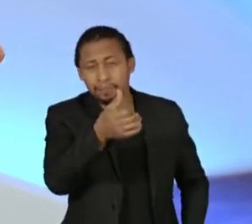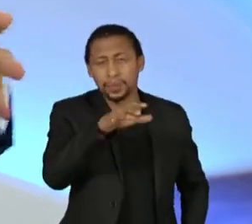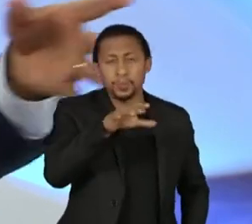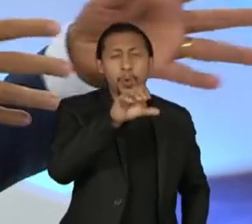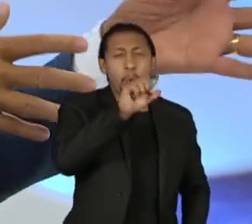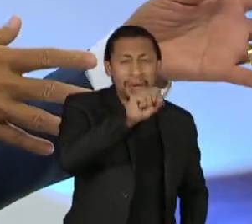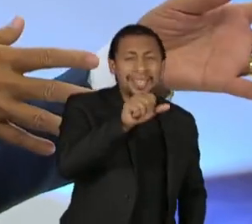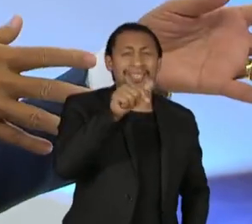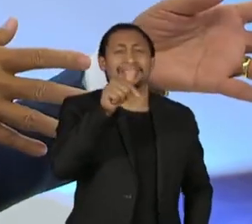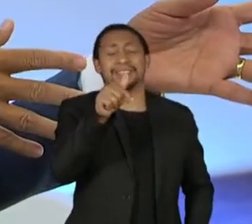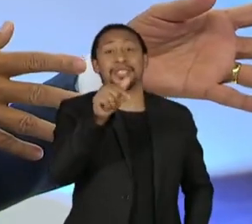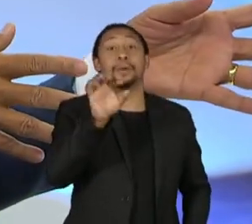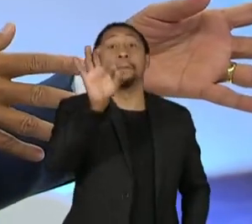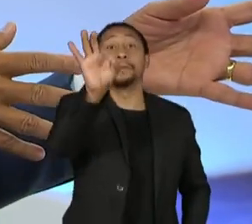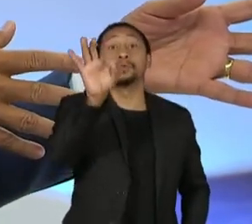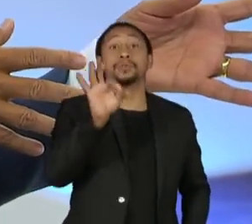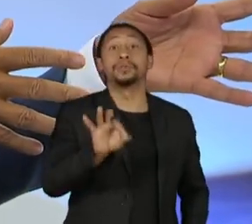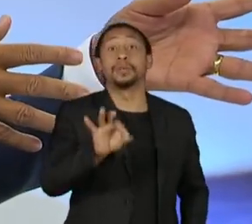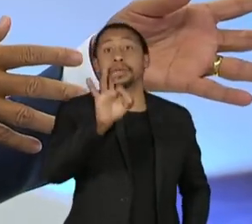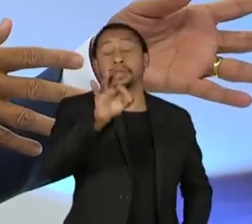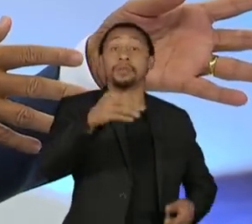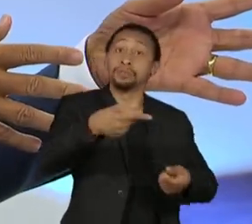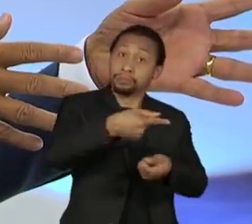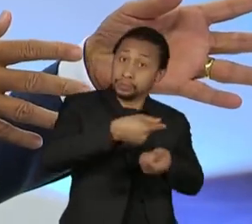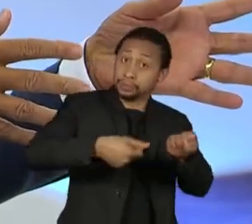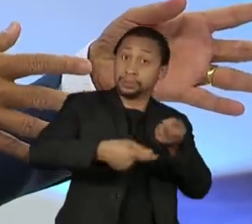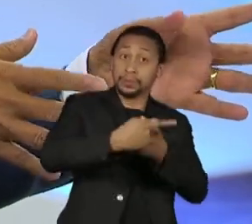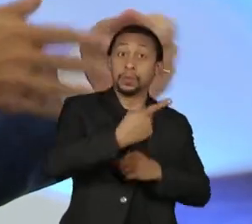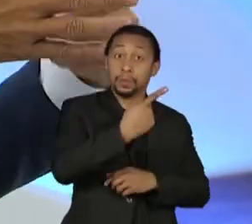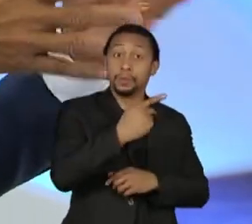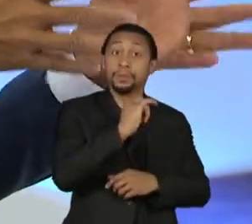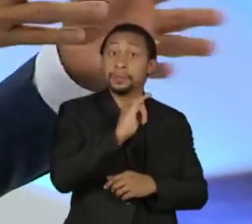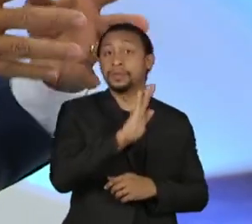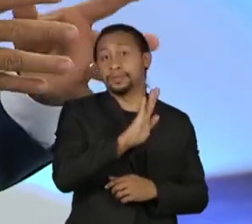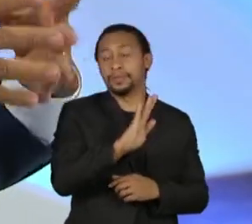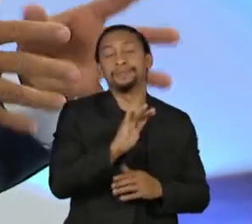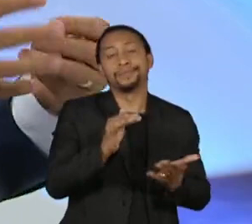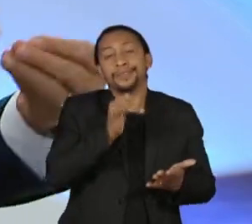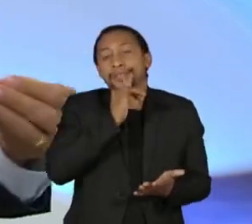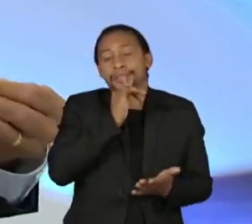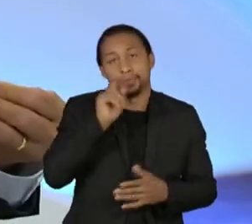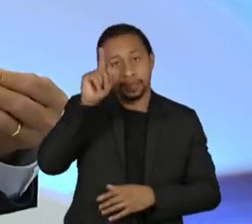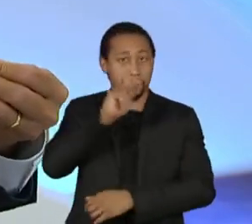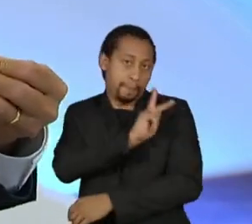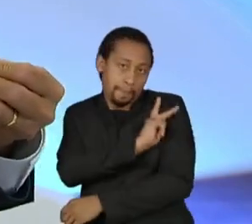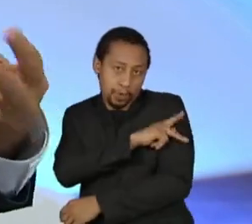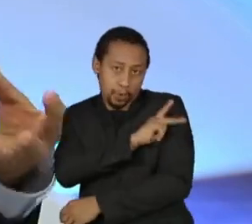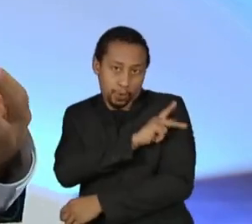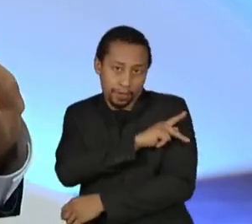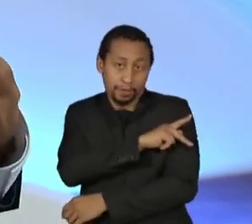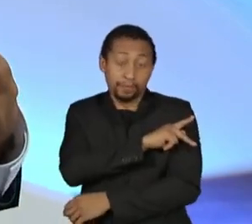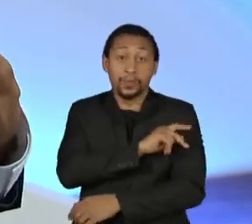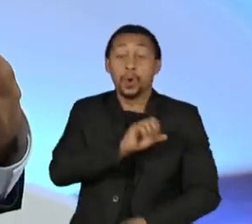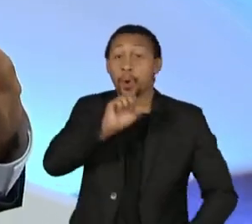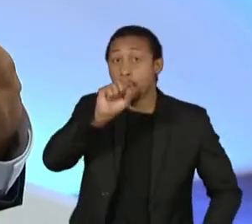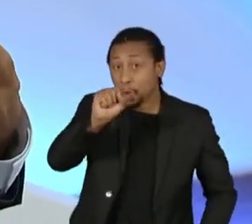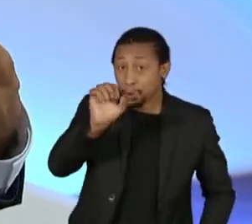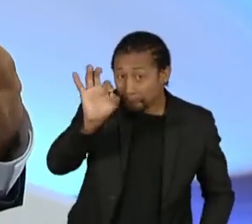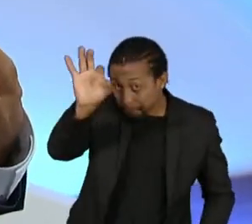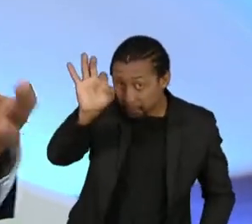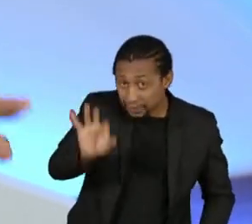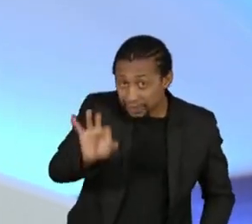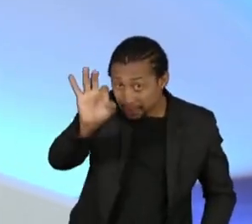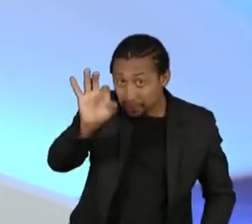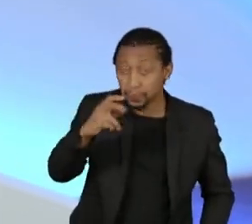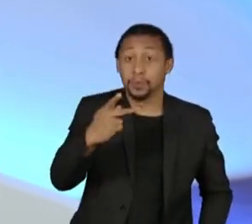seja, pegando lá uma comparação com o nosso Piauí, o Piauí é hoje em torno de 8% do PIB o endividamento.